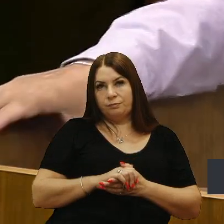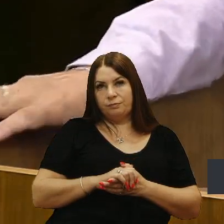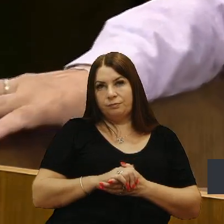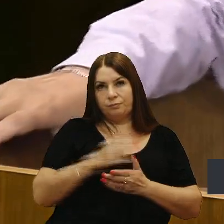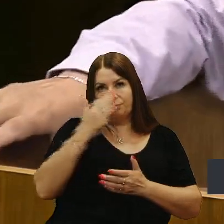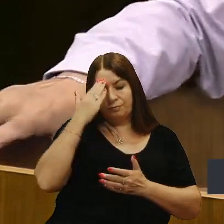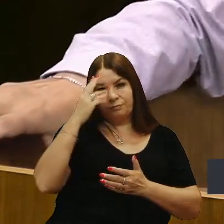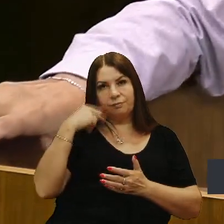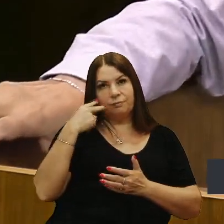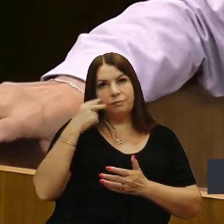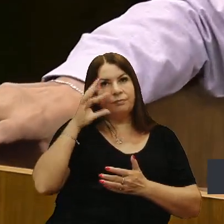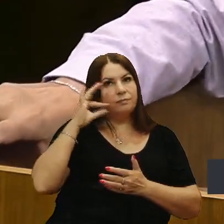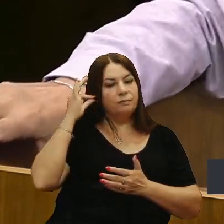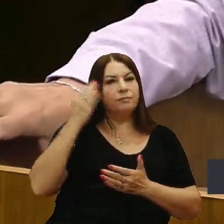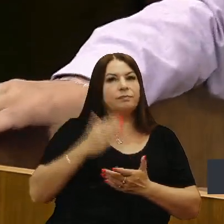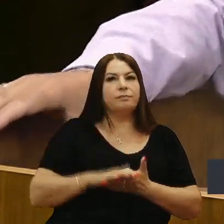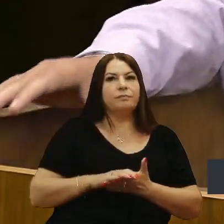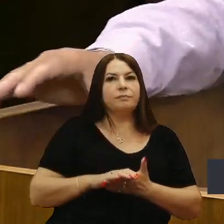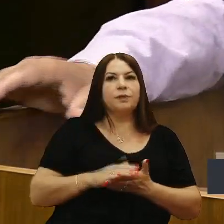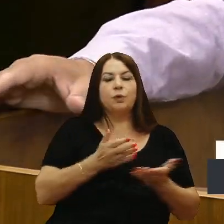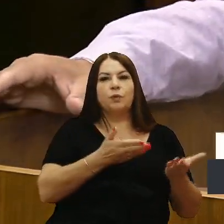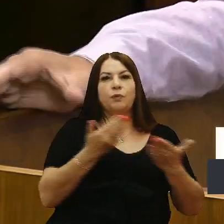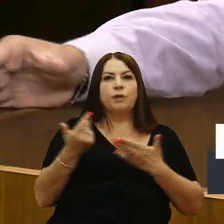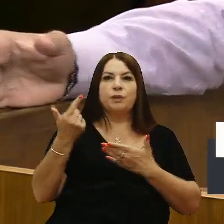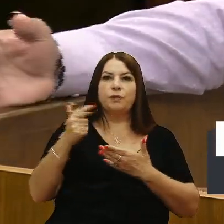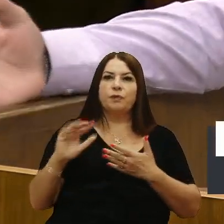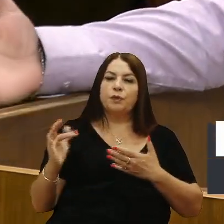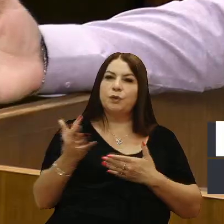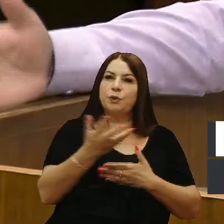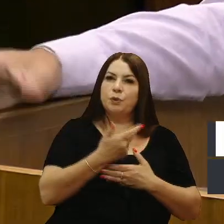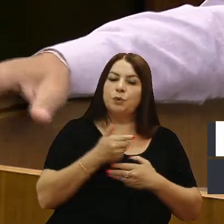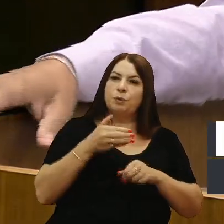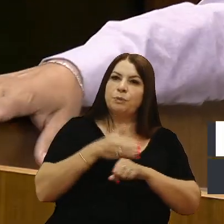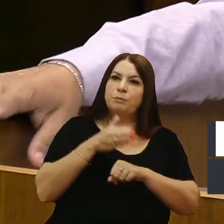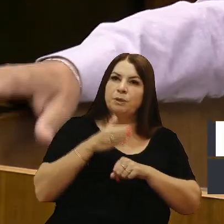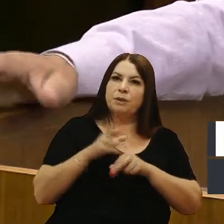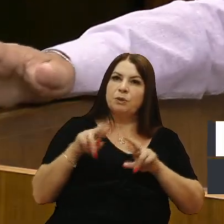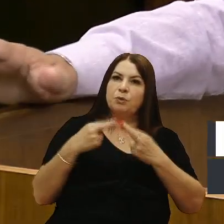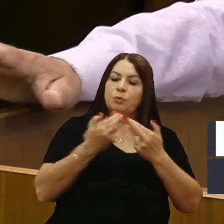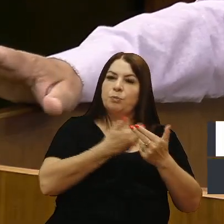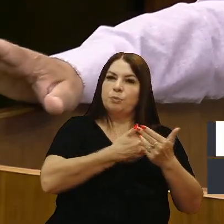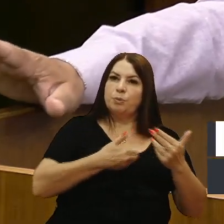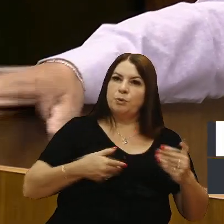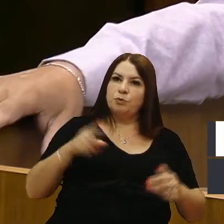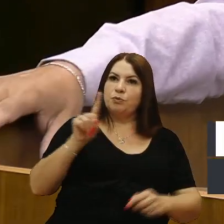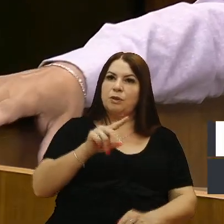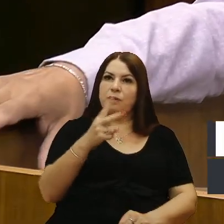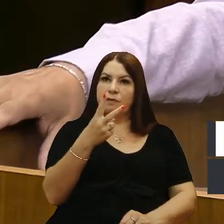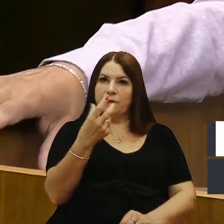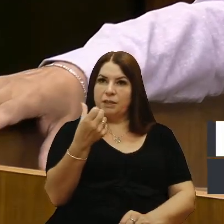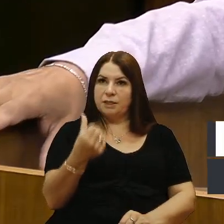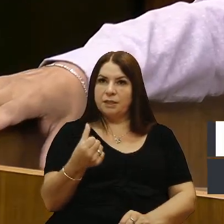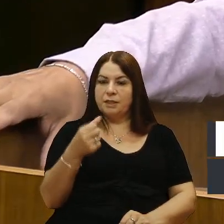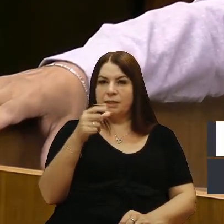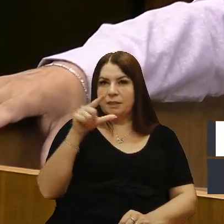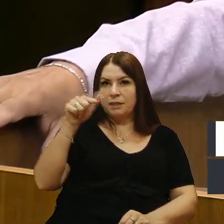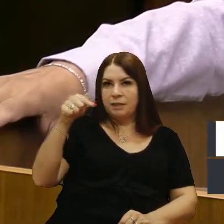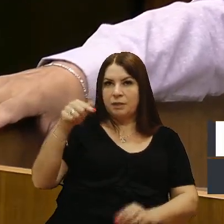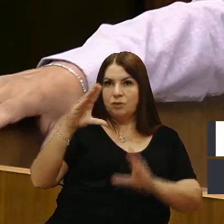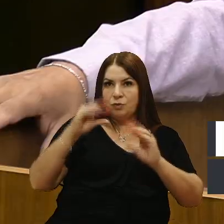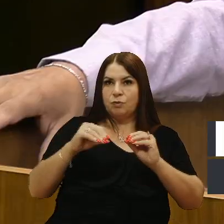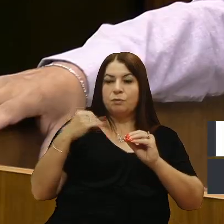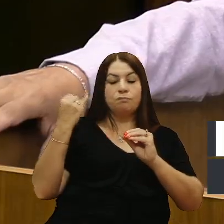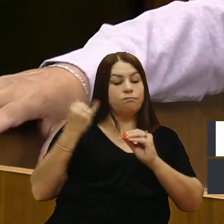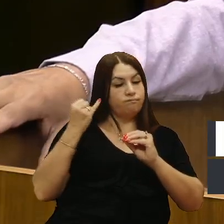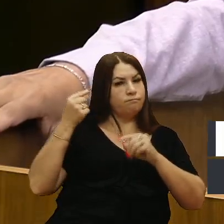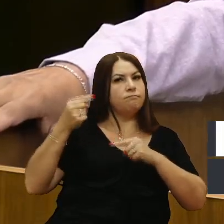Obrigado, vereador Aldonei. Então, convidar mais uma vez a todos, né, participar da nossa audiência pública, dia 26 às 19 horas nessa casa. Muito importante